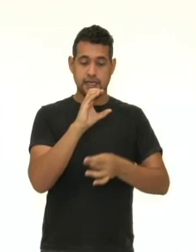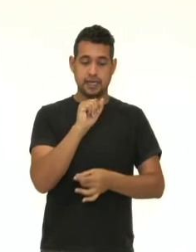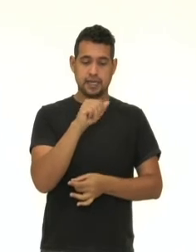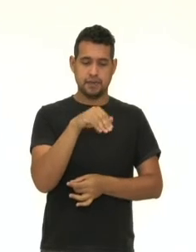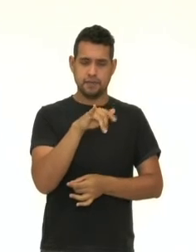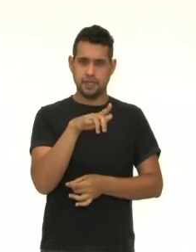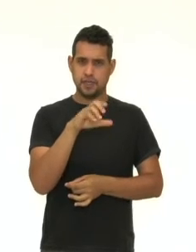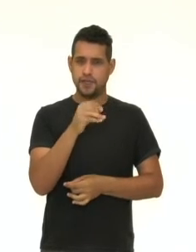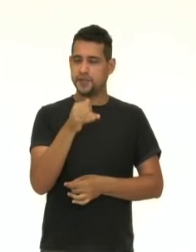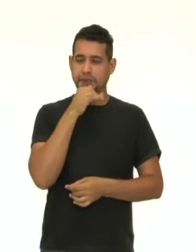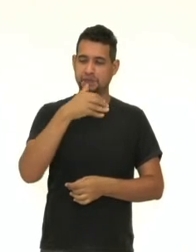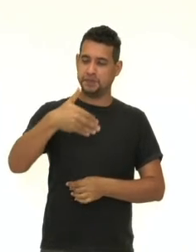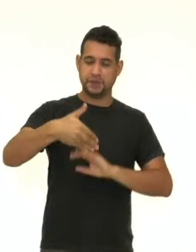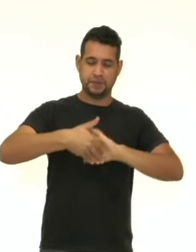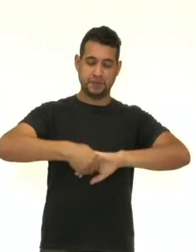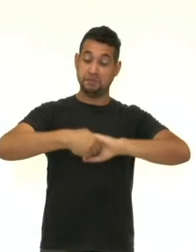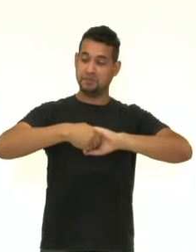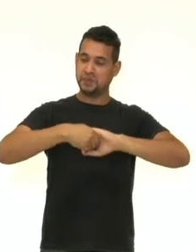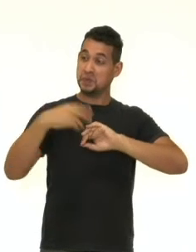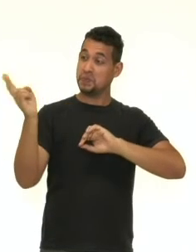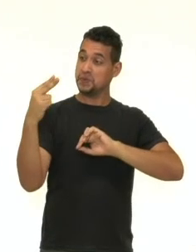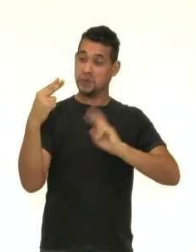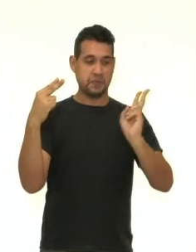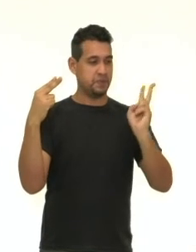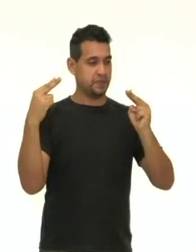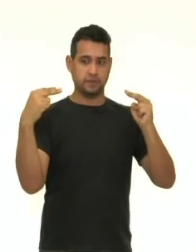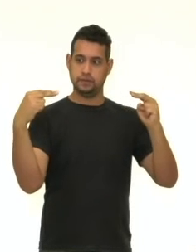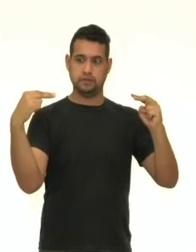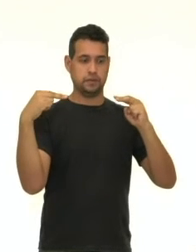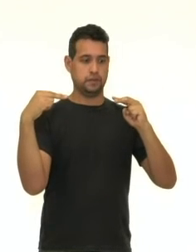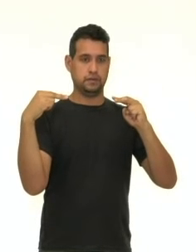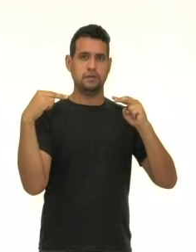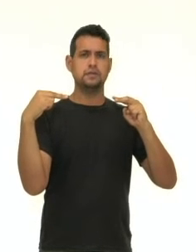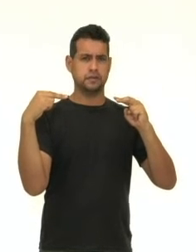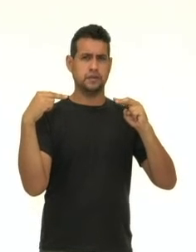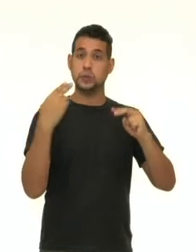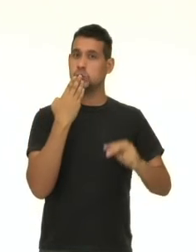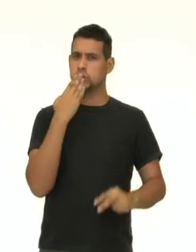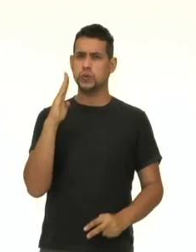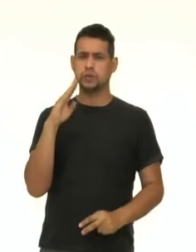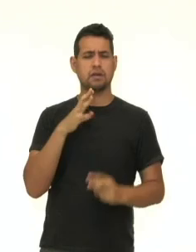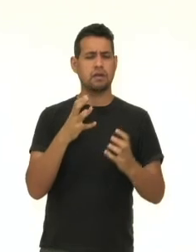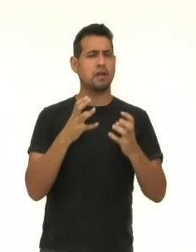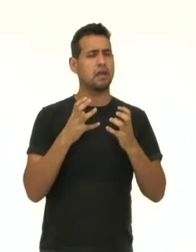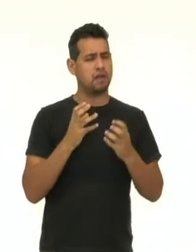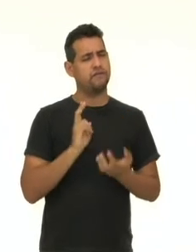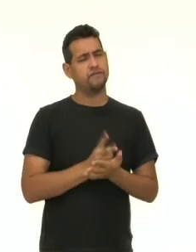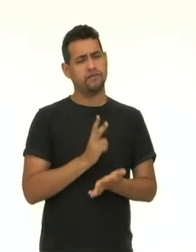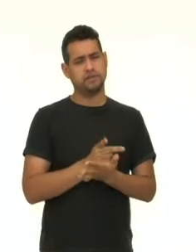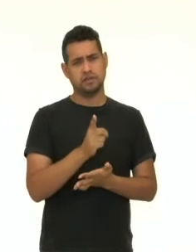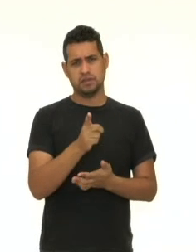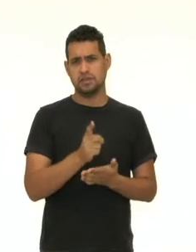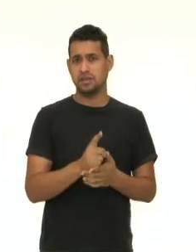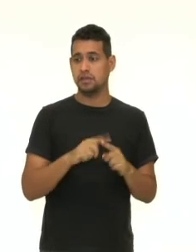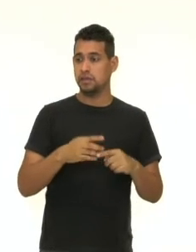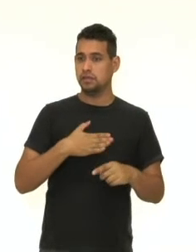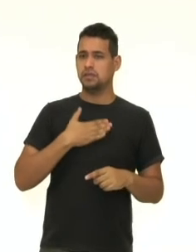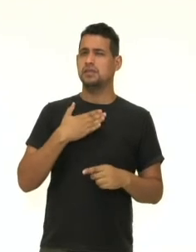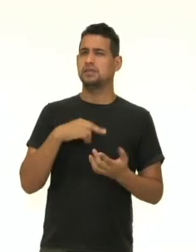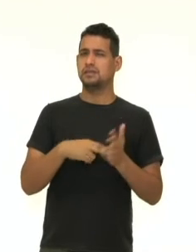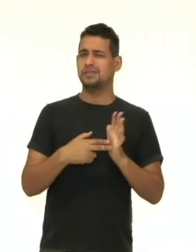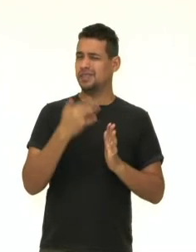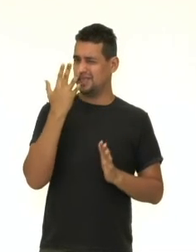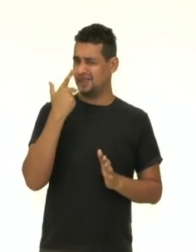pegou-lhe nas mãos e olhou para ela sério e fixo. Juro que ele queria muito, que seus sustos pareciam